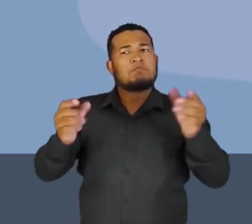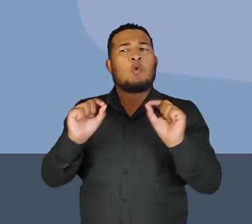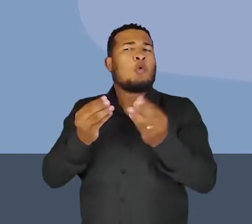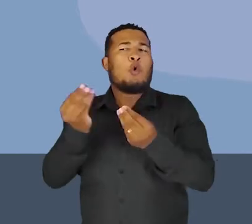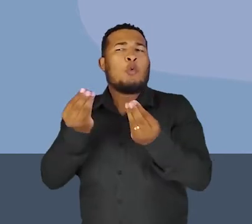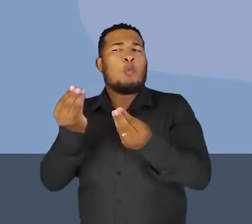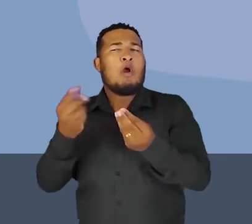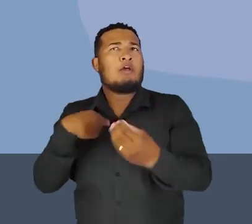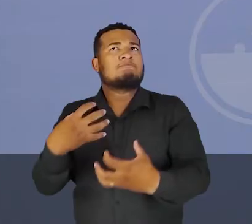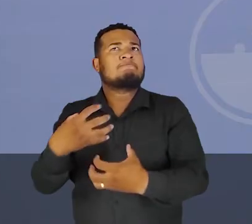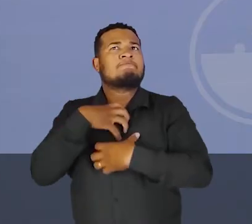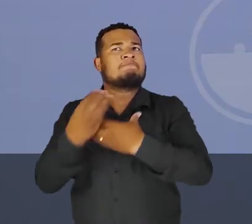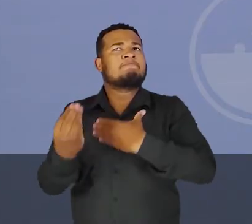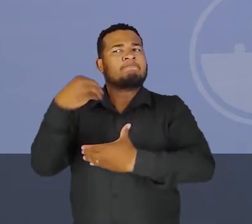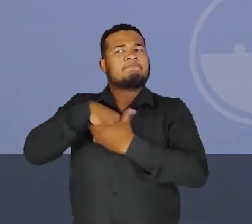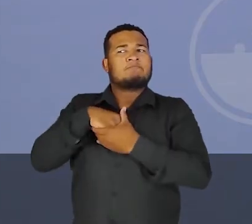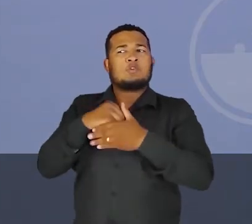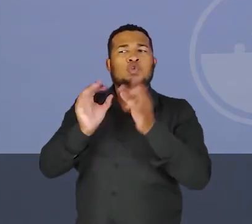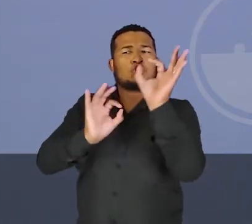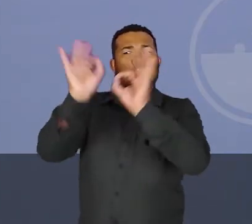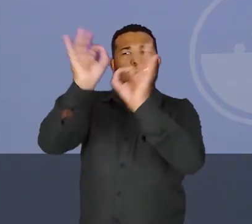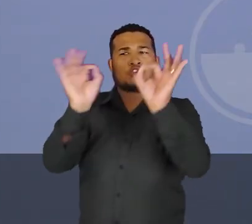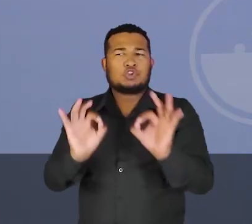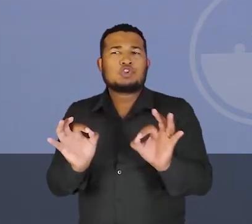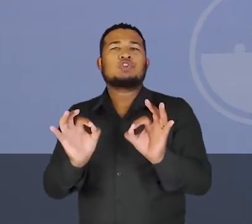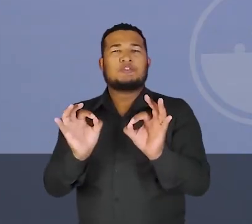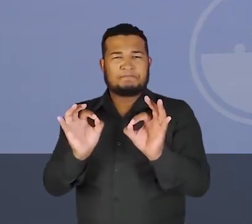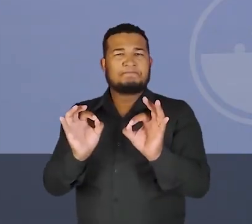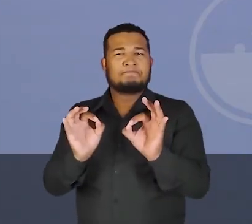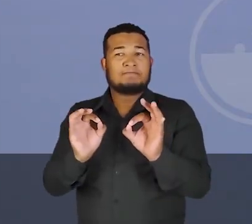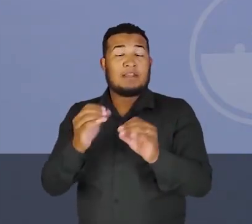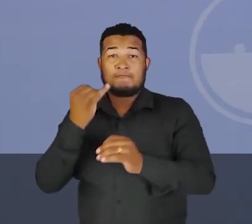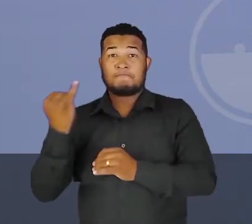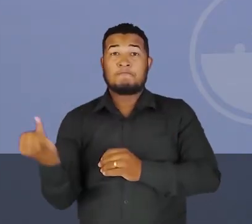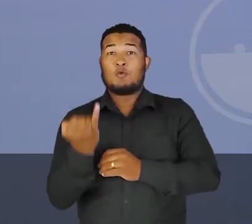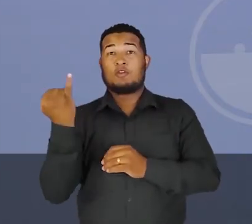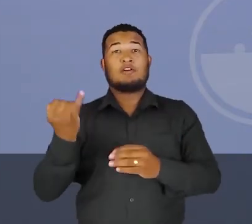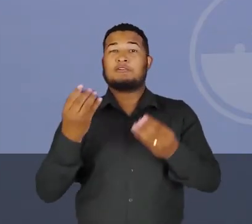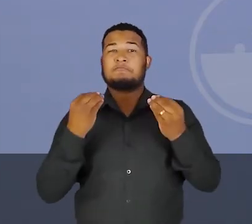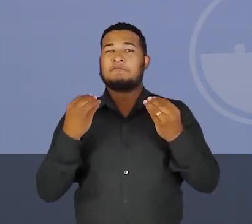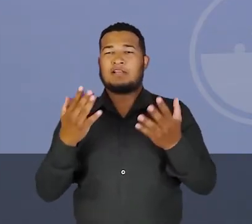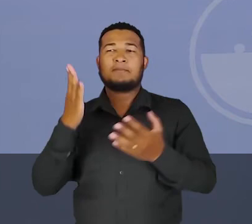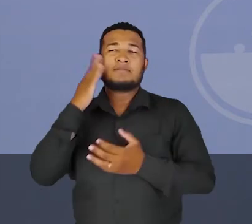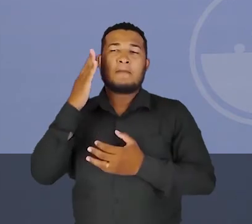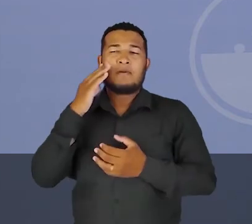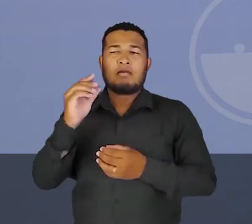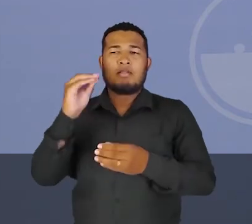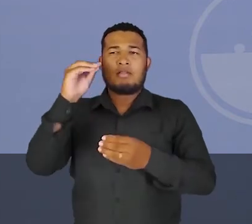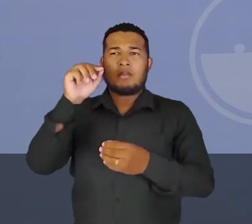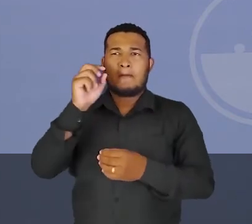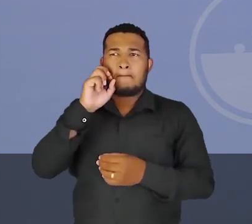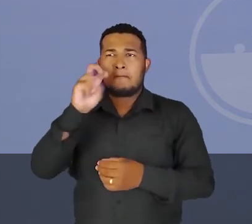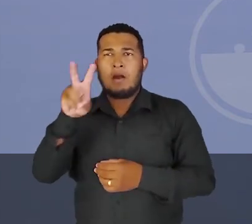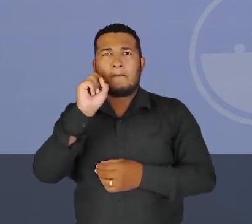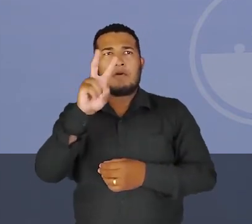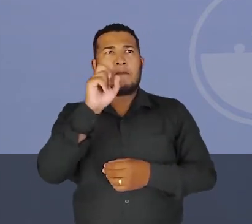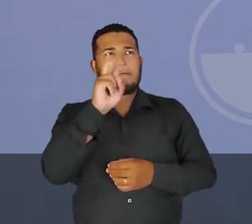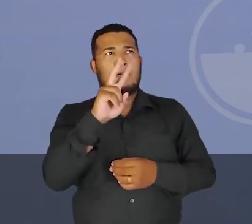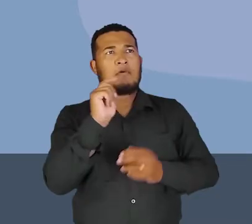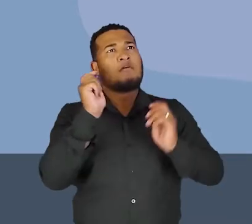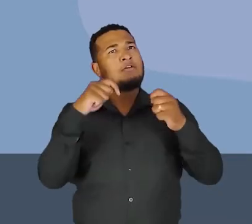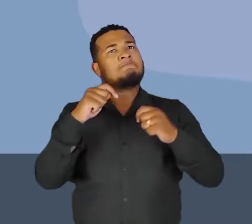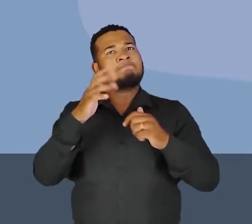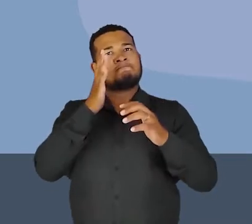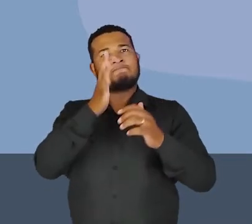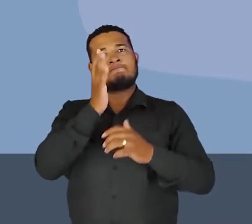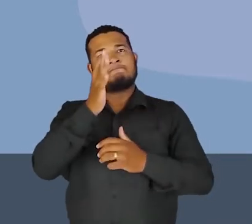crítico e o seu senso estético. Isso é fundamental para a gente poder elaborar, diante de cada obra, um raciocínio crítico. Na sequência,